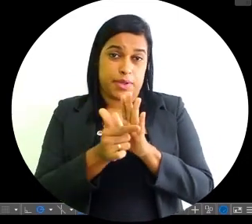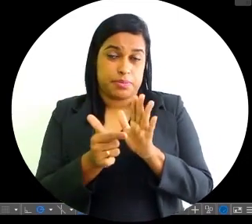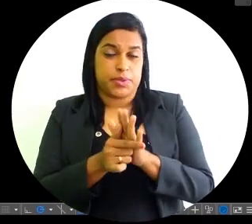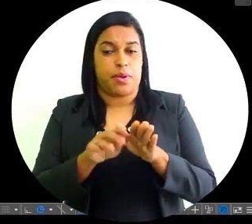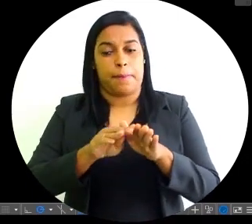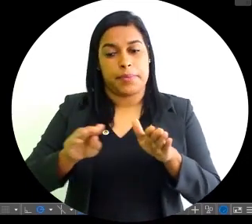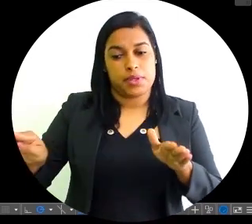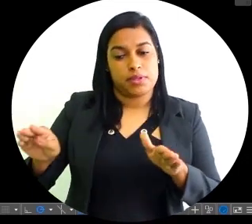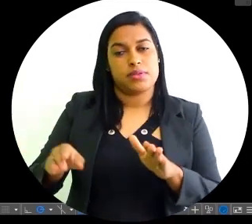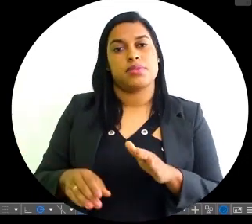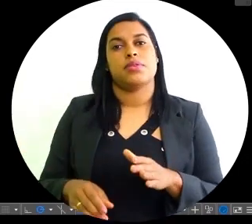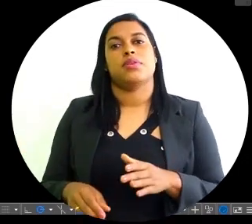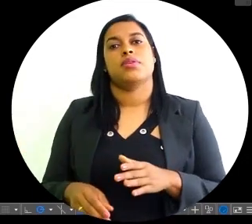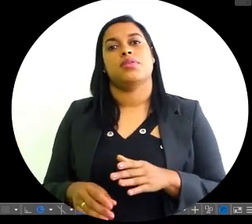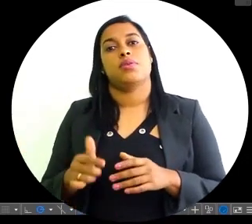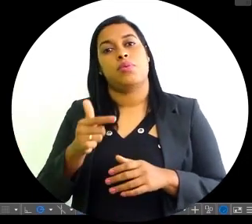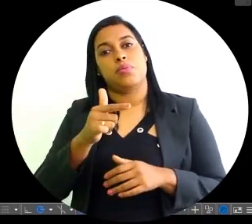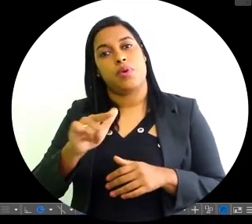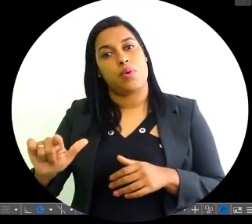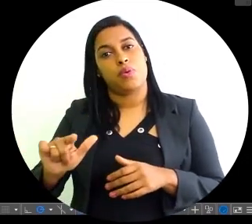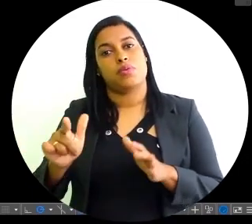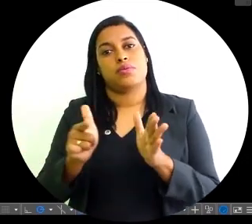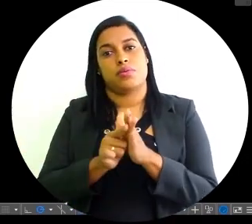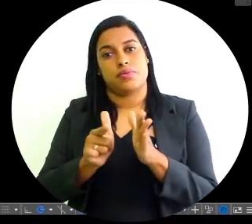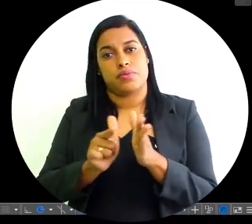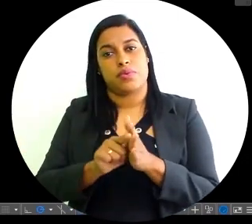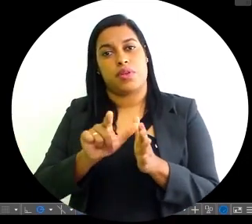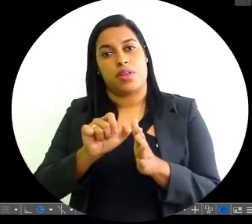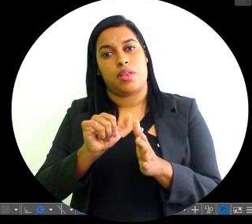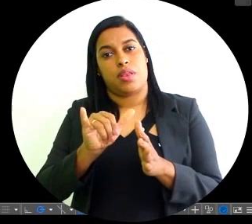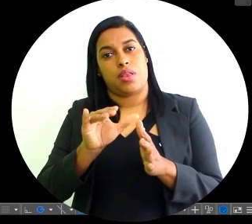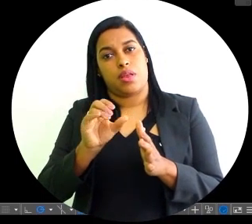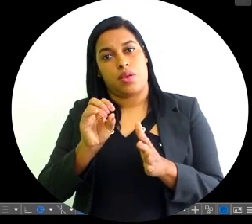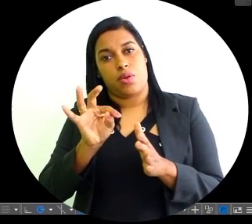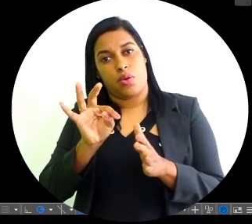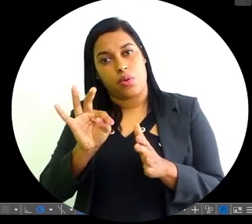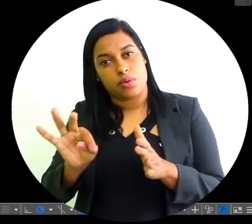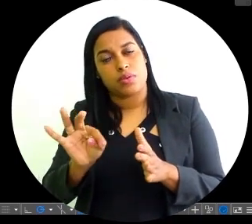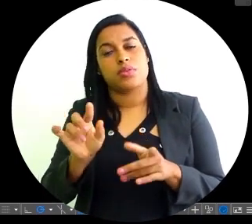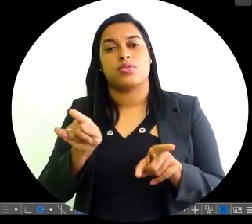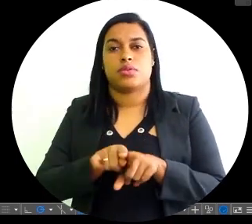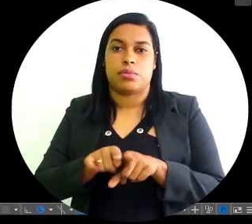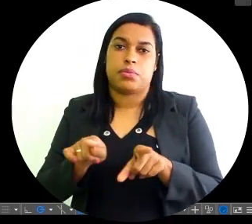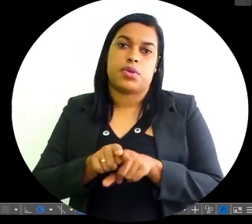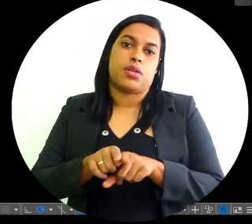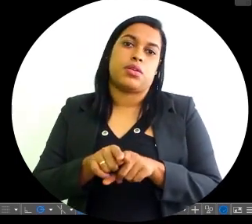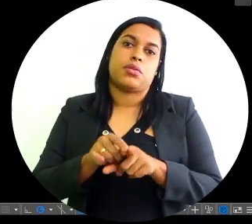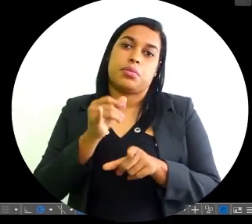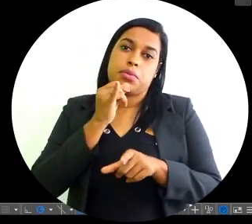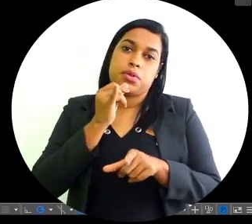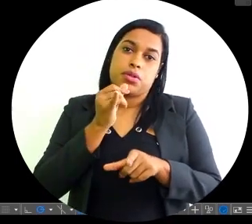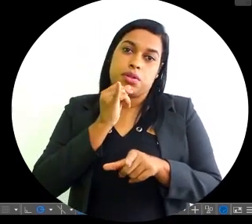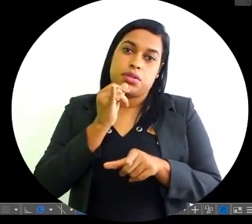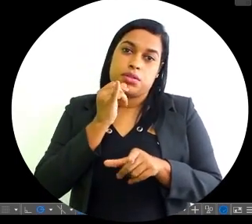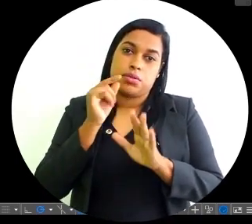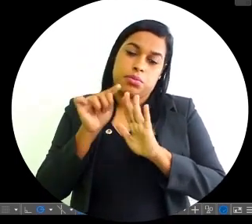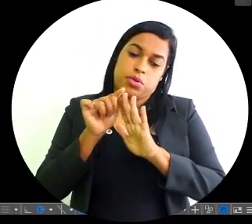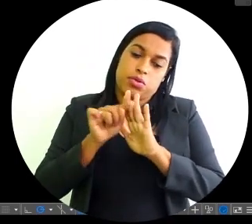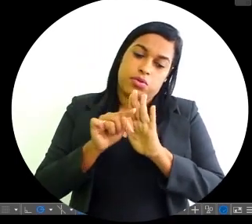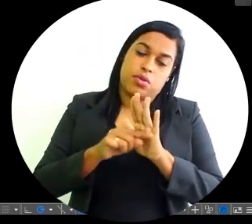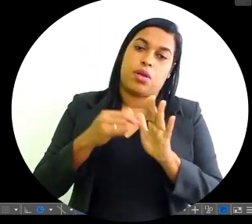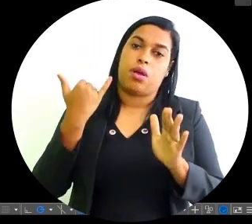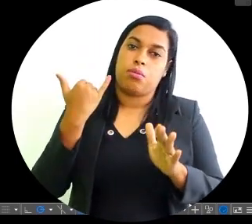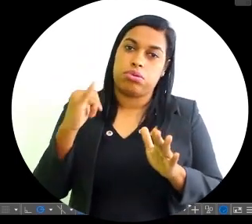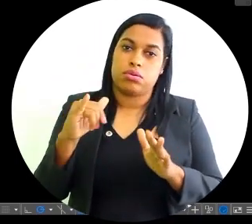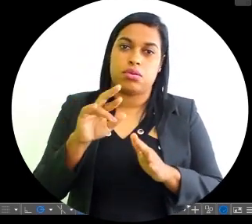baixa, sobrepondo uma outra folha você teria o layout, o mobiliário, sobrepondo você teria, por exemplo, o projeto de elétrica e assim por